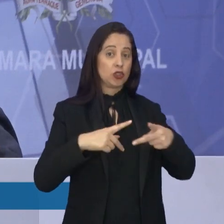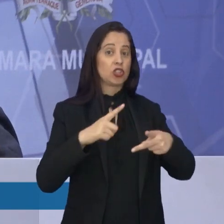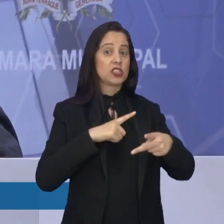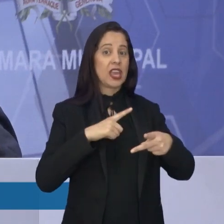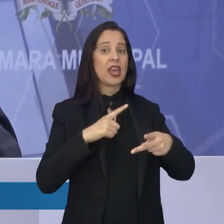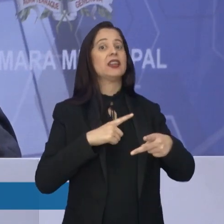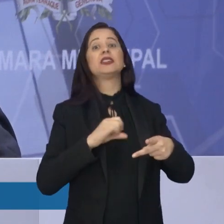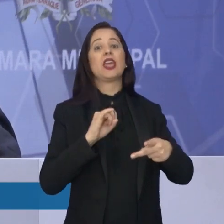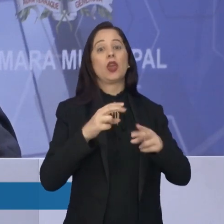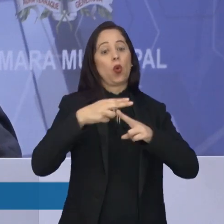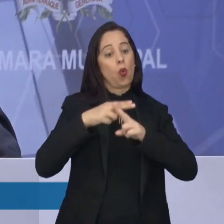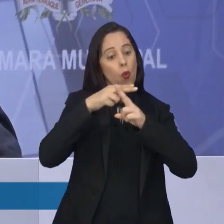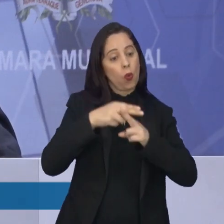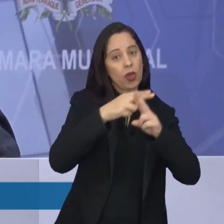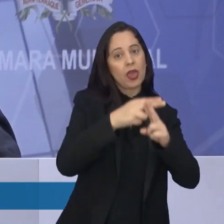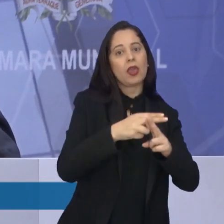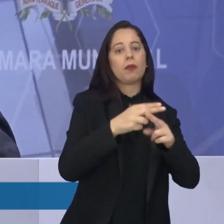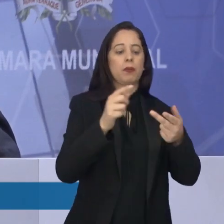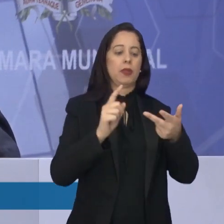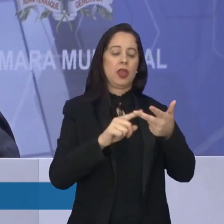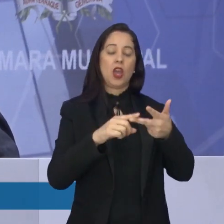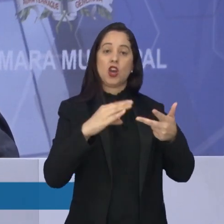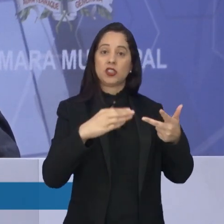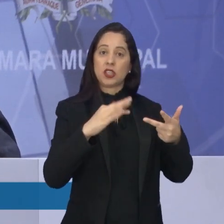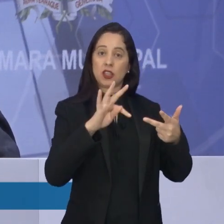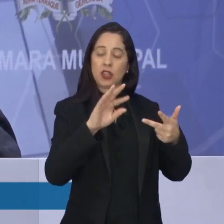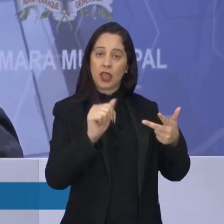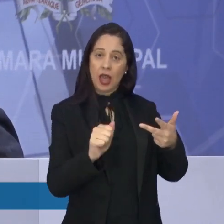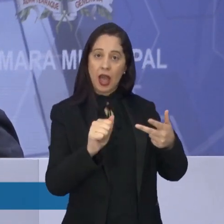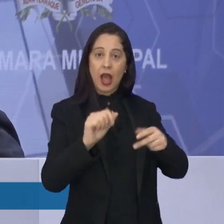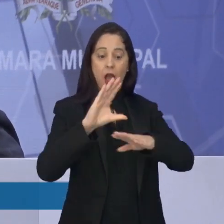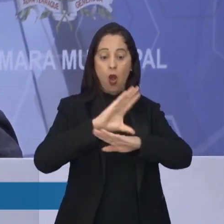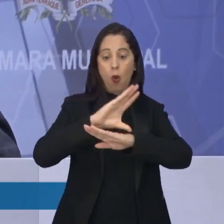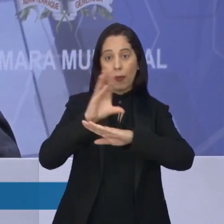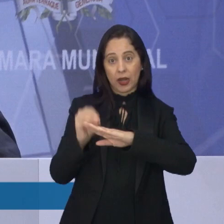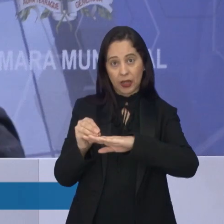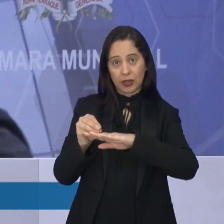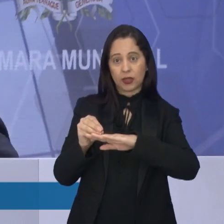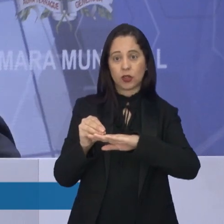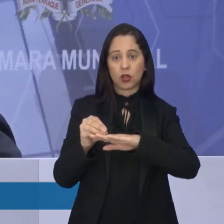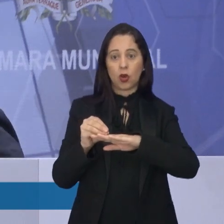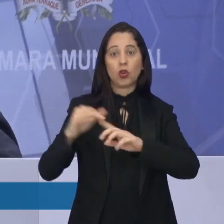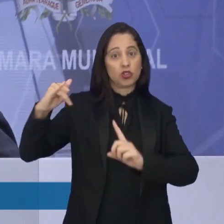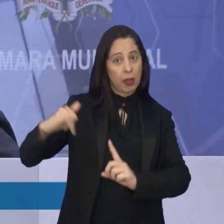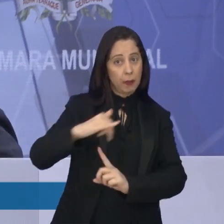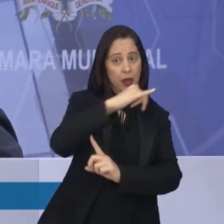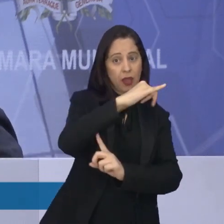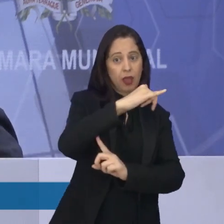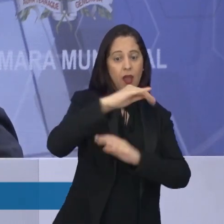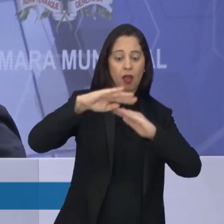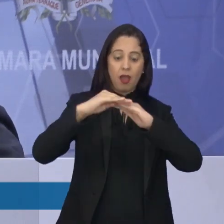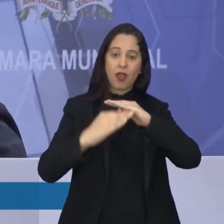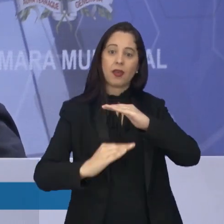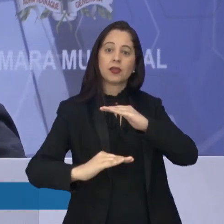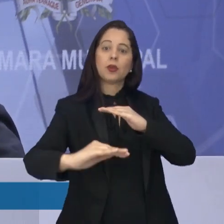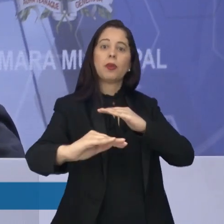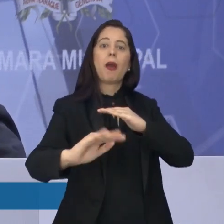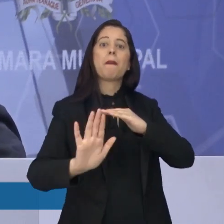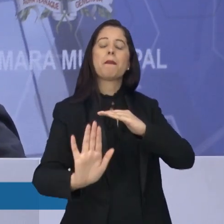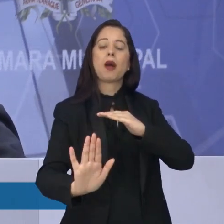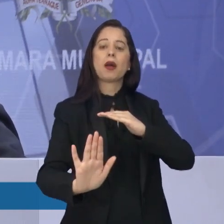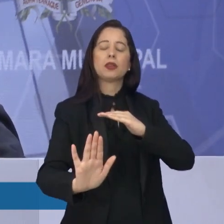é única porque aqui tem o DCTA, o Parque Tecnológico, a Embraer, o banhado, e, no